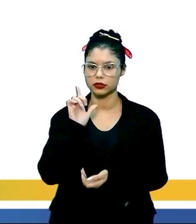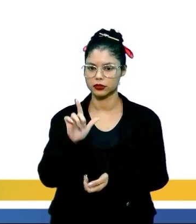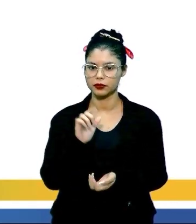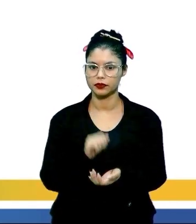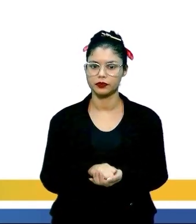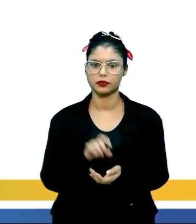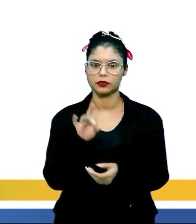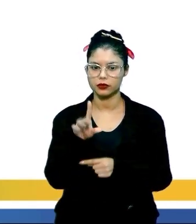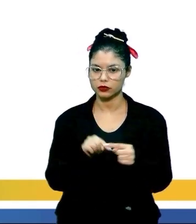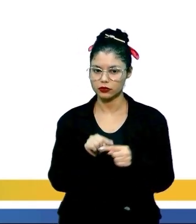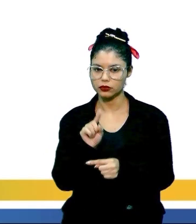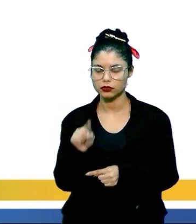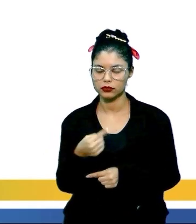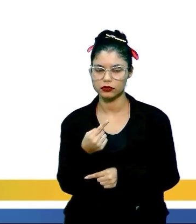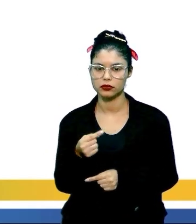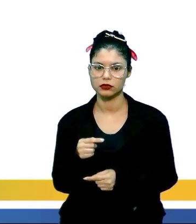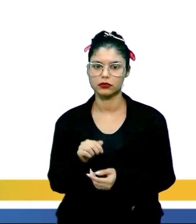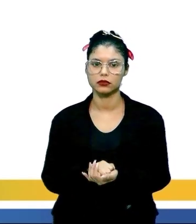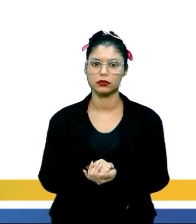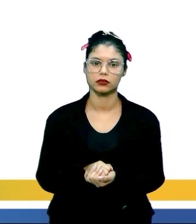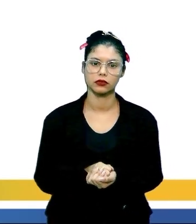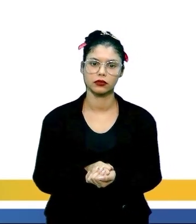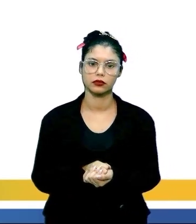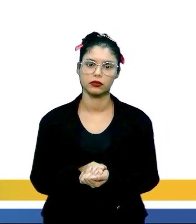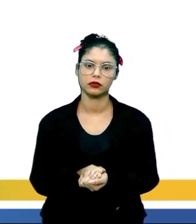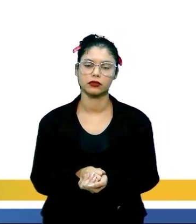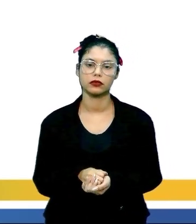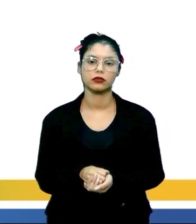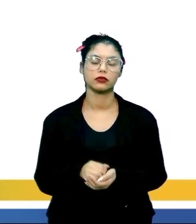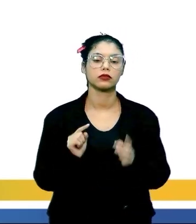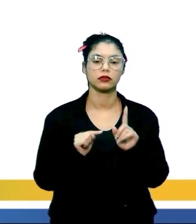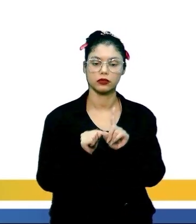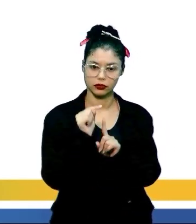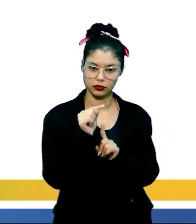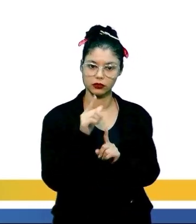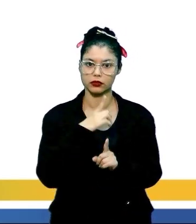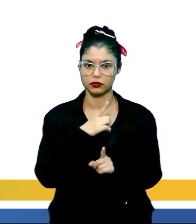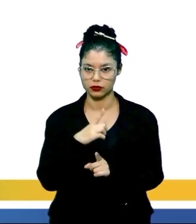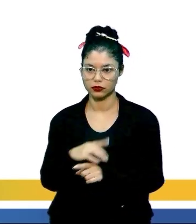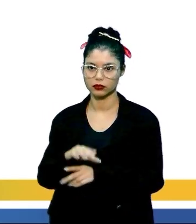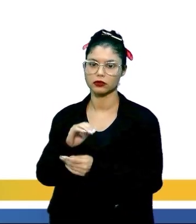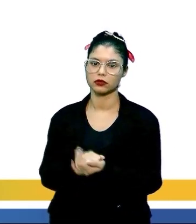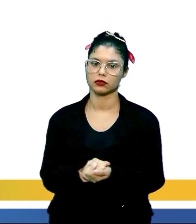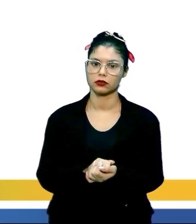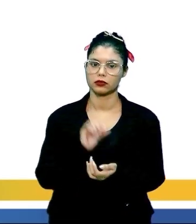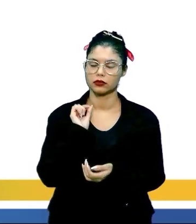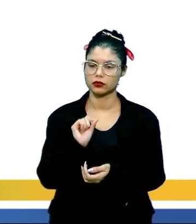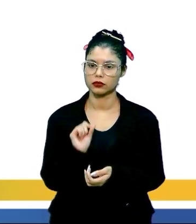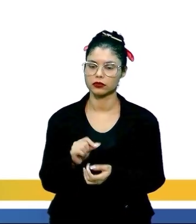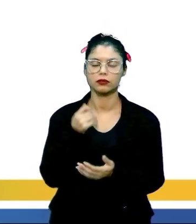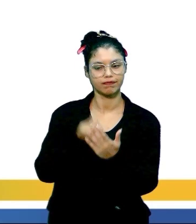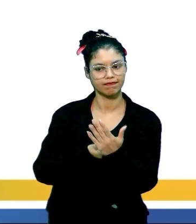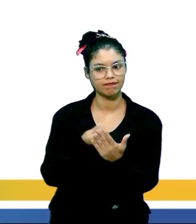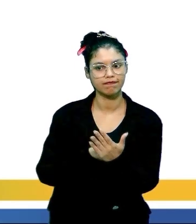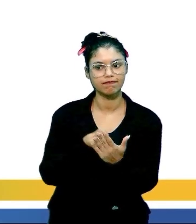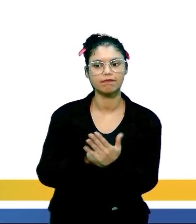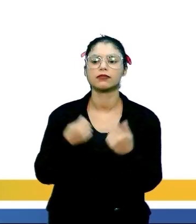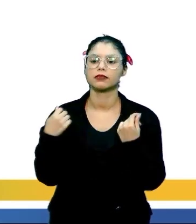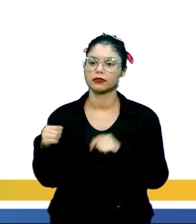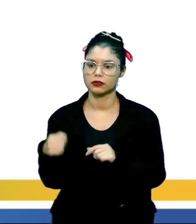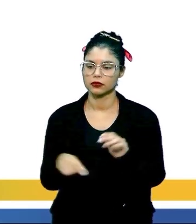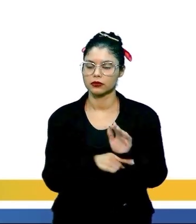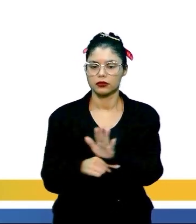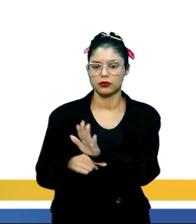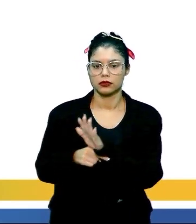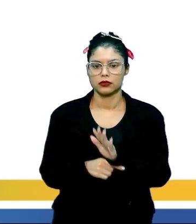então só dividir para 1.000, ficou 0,8 litros. A temperatura que está em graus Celsius, obrigatoriamente deverá